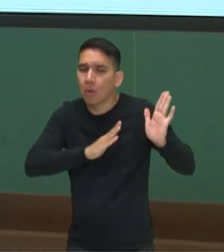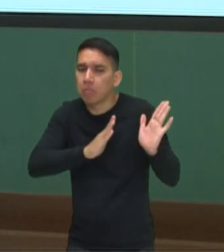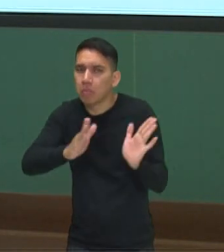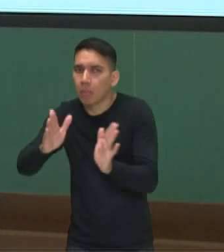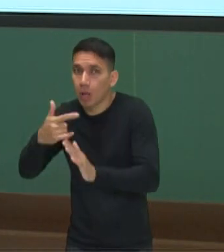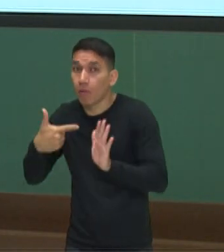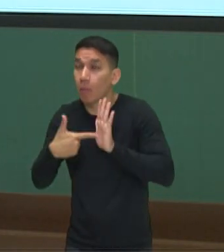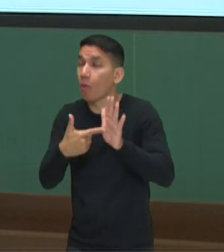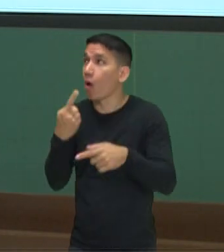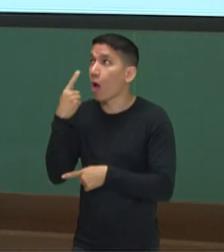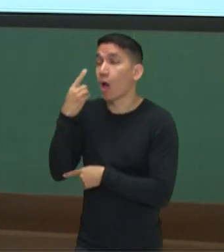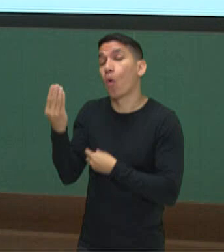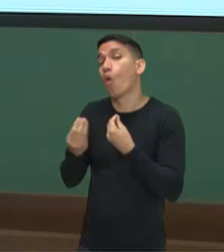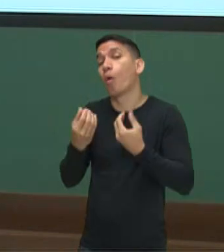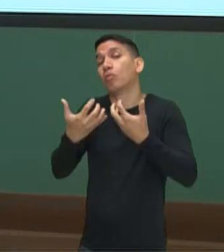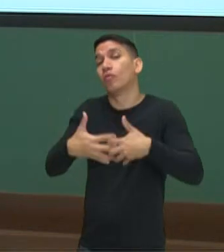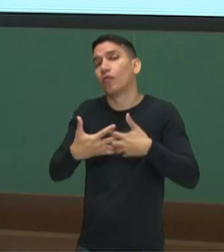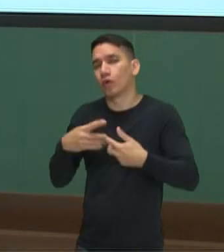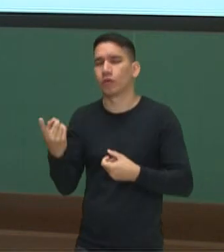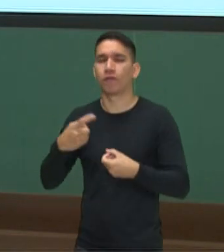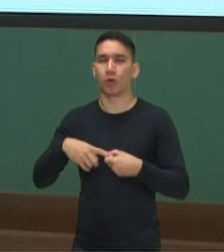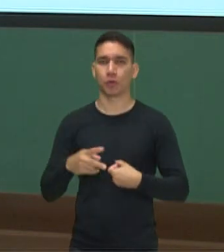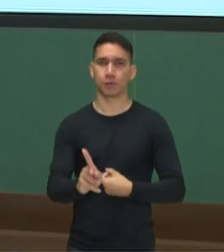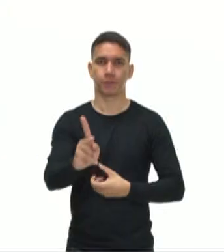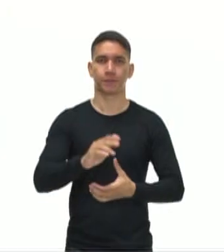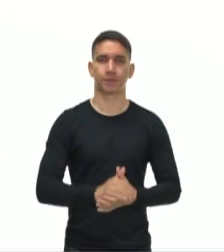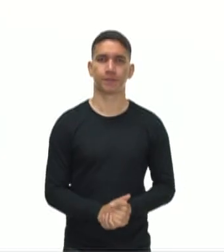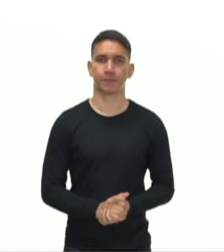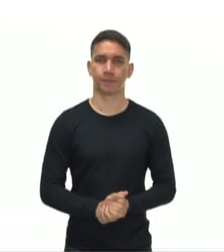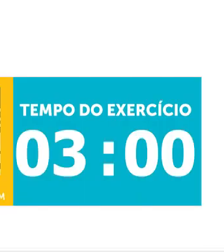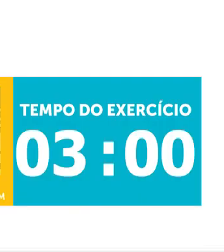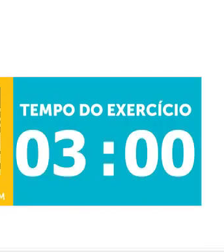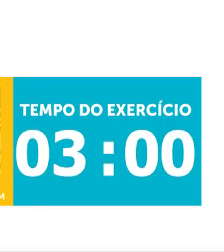esse exemplo resolvido aqui para você. Daí a gente já continua, tá?